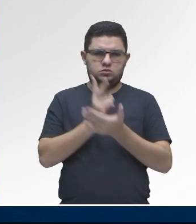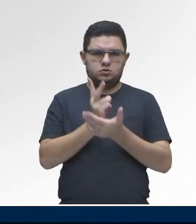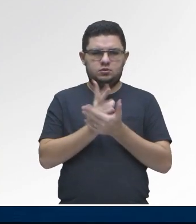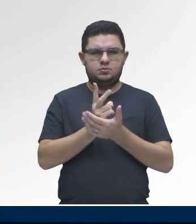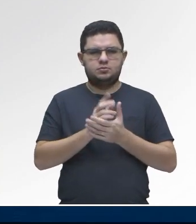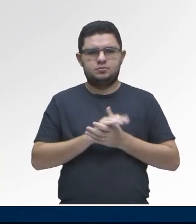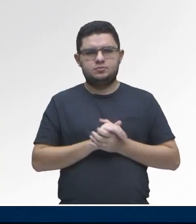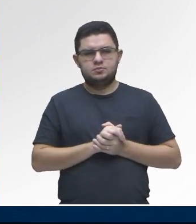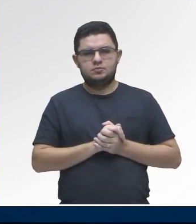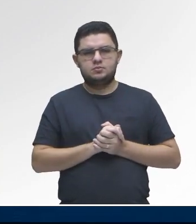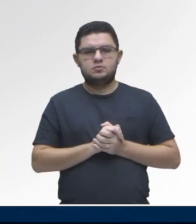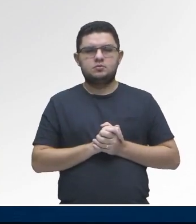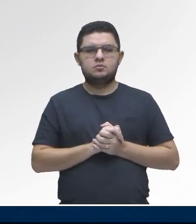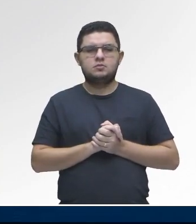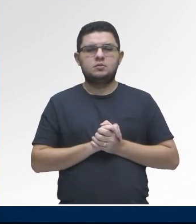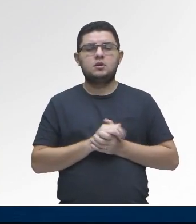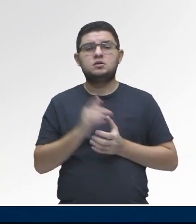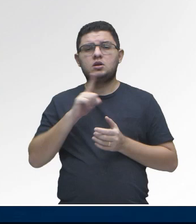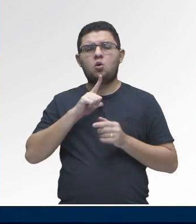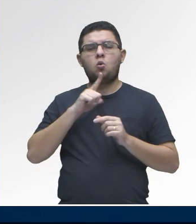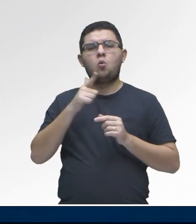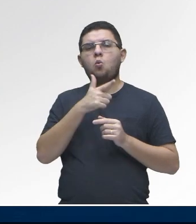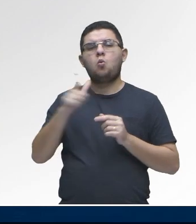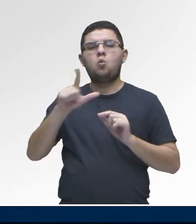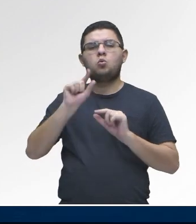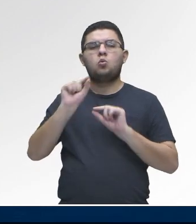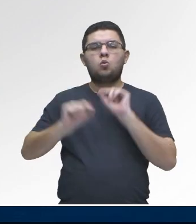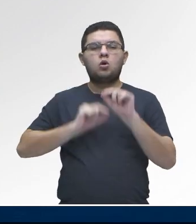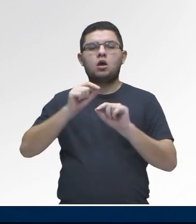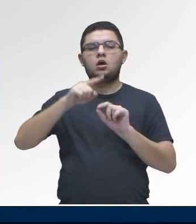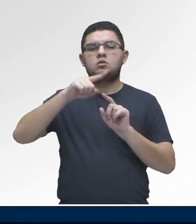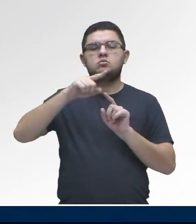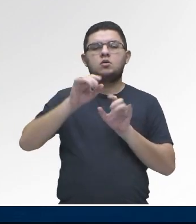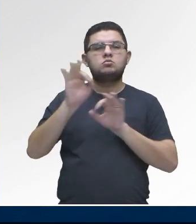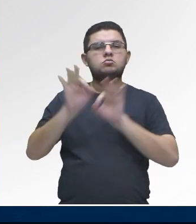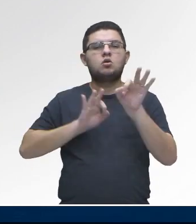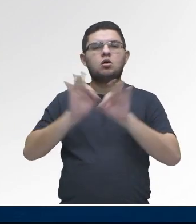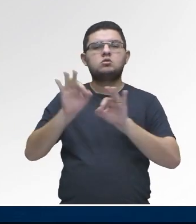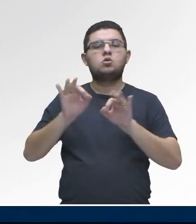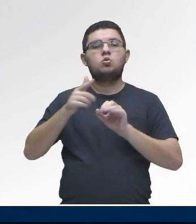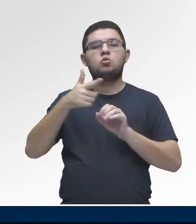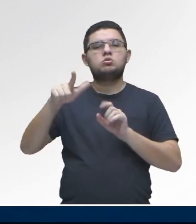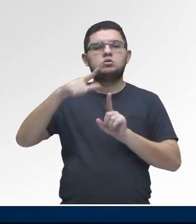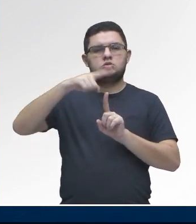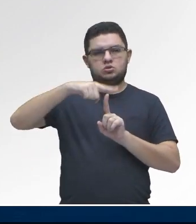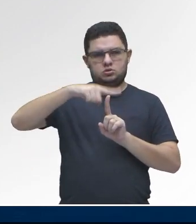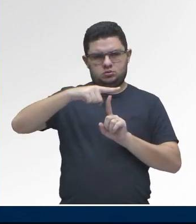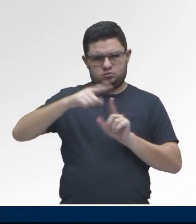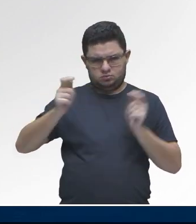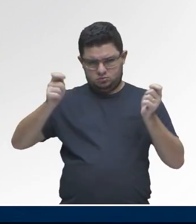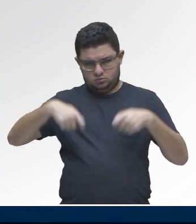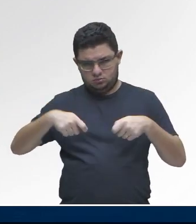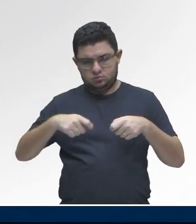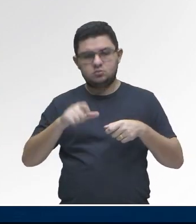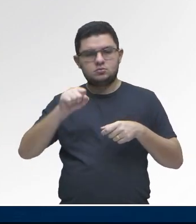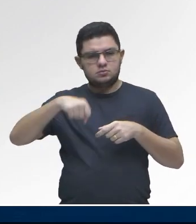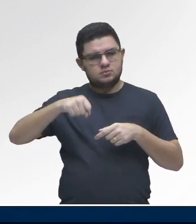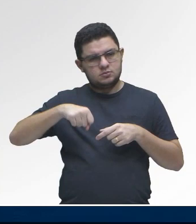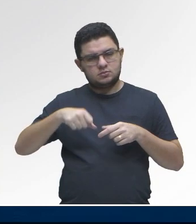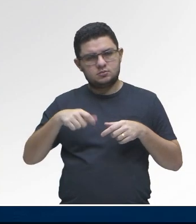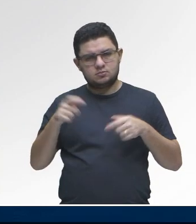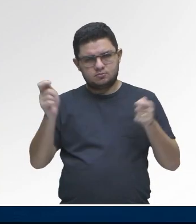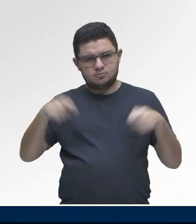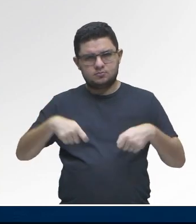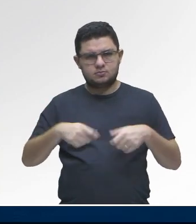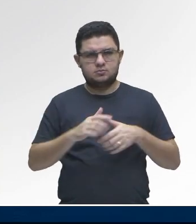Agora, existe outra forma de resolver esse problema, professor Carlos? Existe. Vamos pegar aqui esse exemplo aqui.